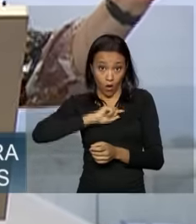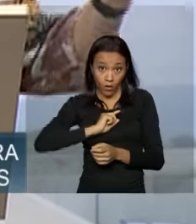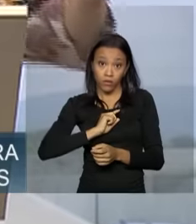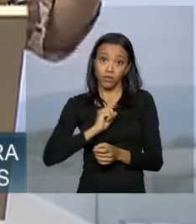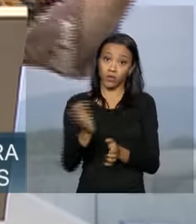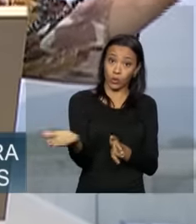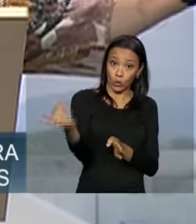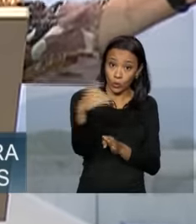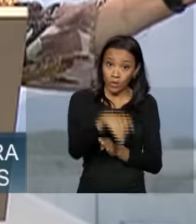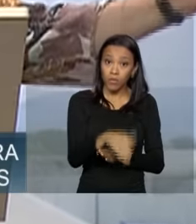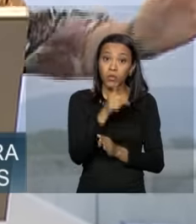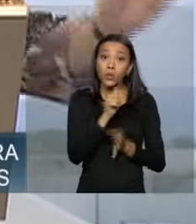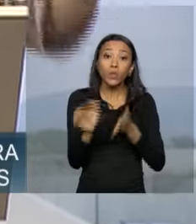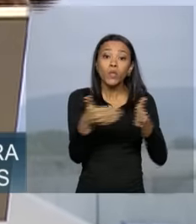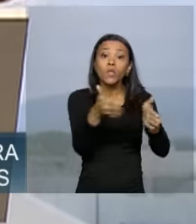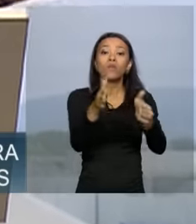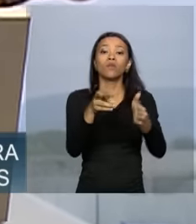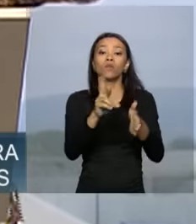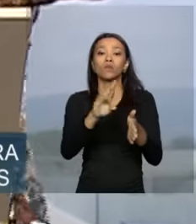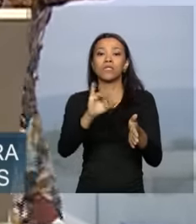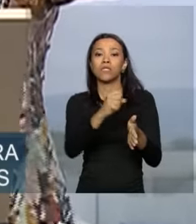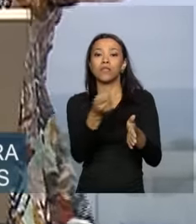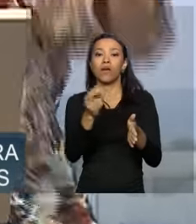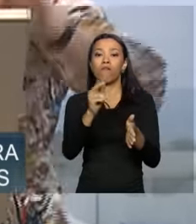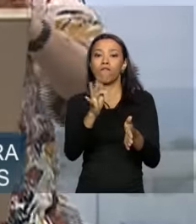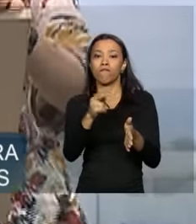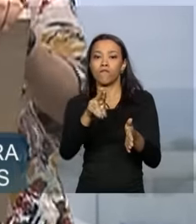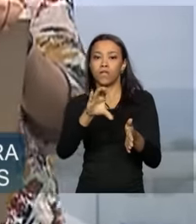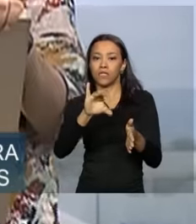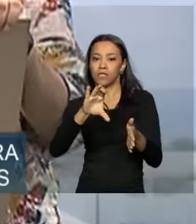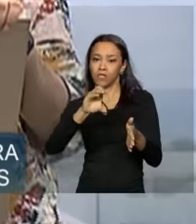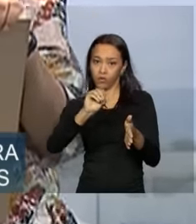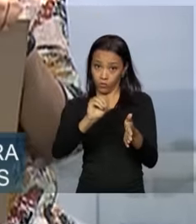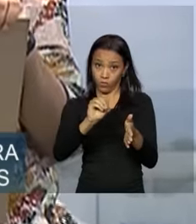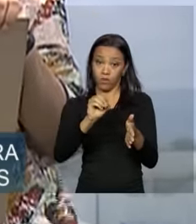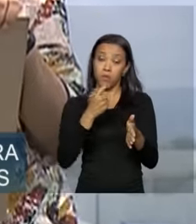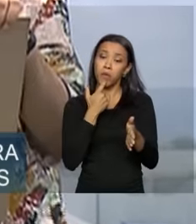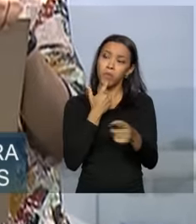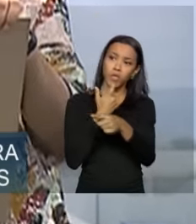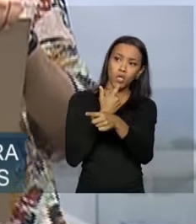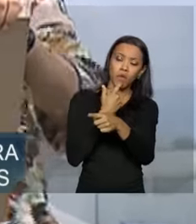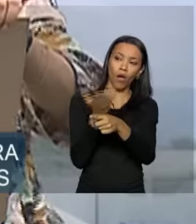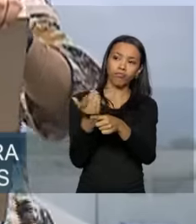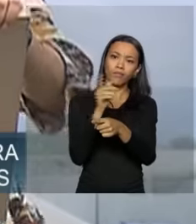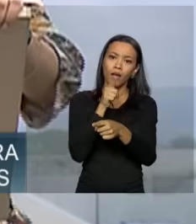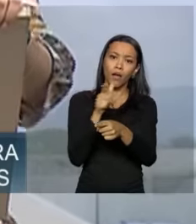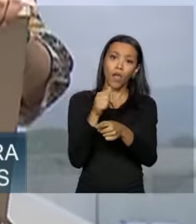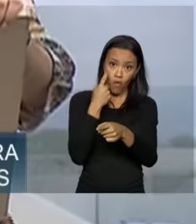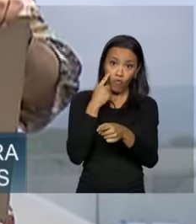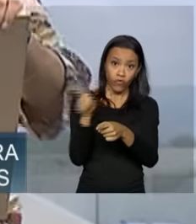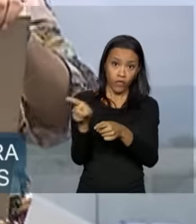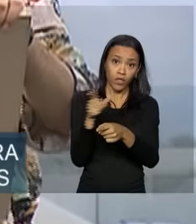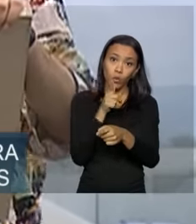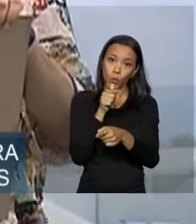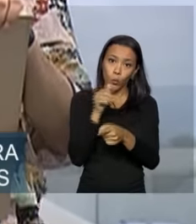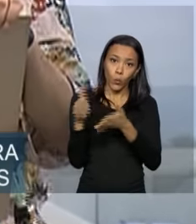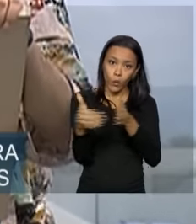Francisco para aqui, porque ali passa o Rio São Francisco. Eu vi o Rio São